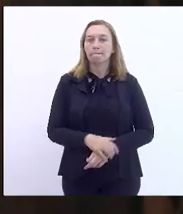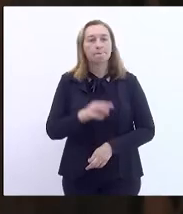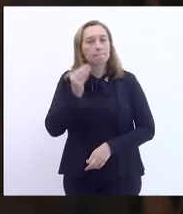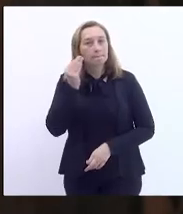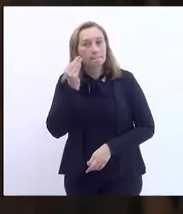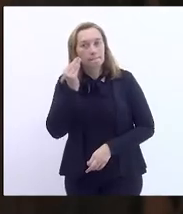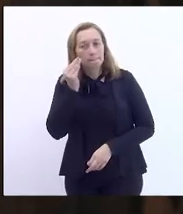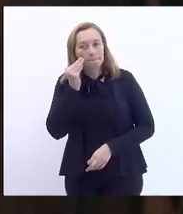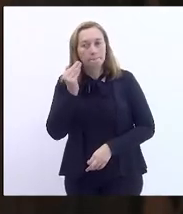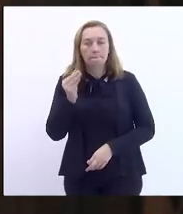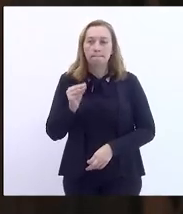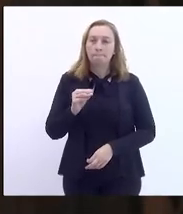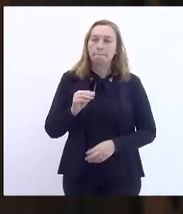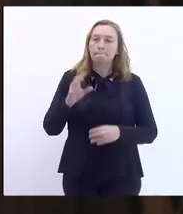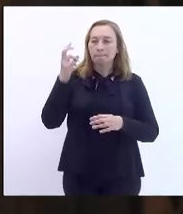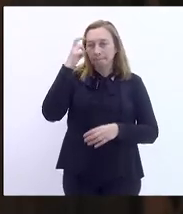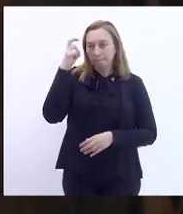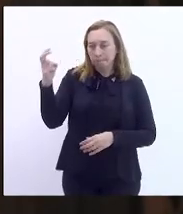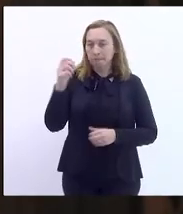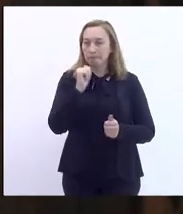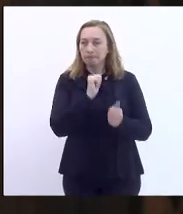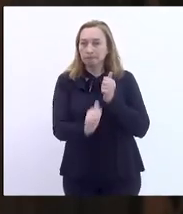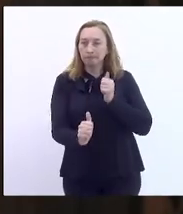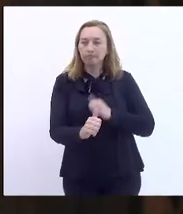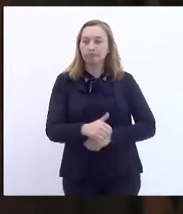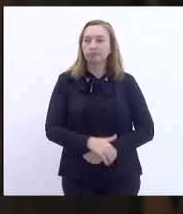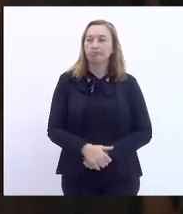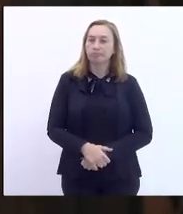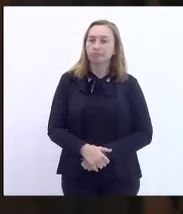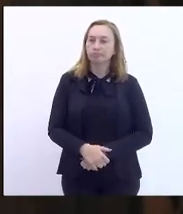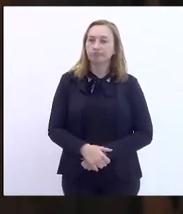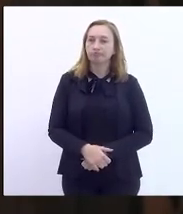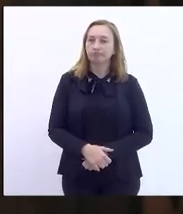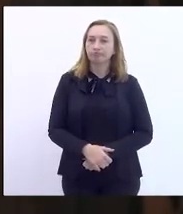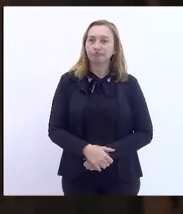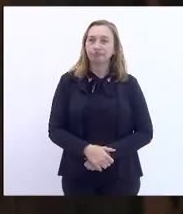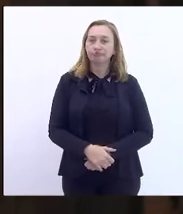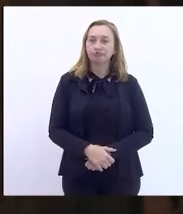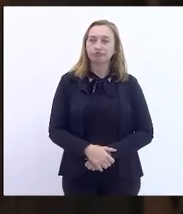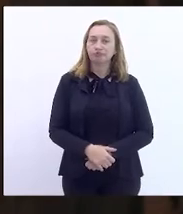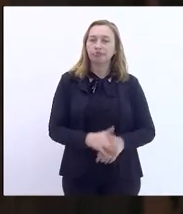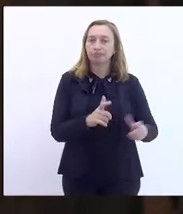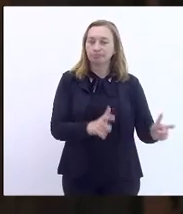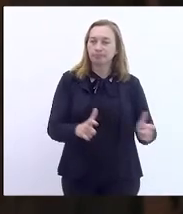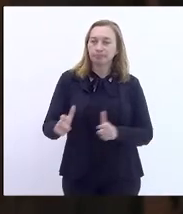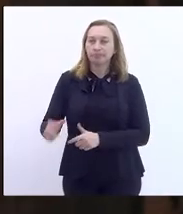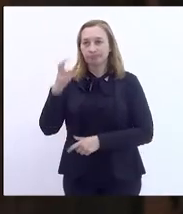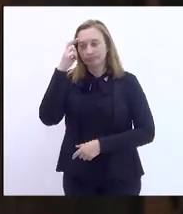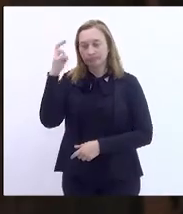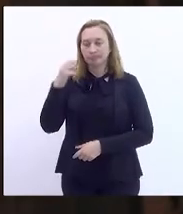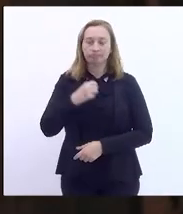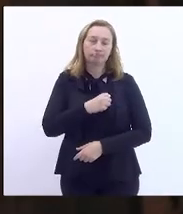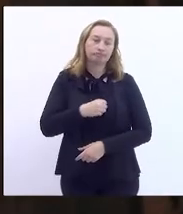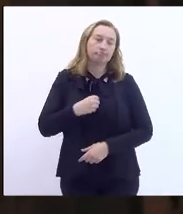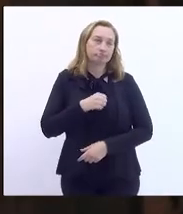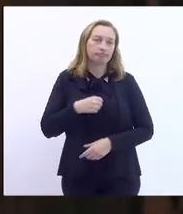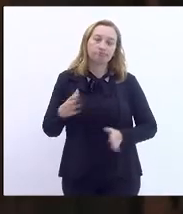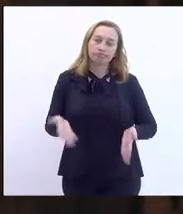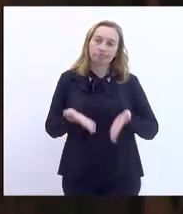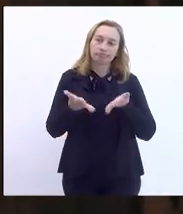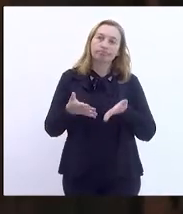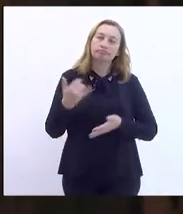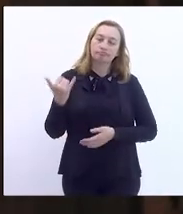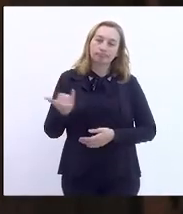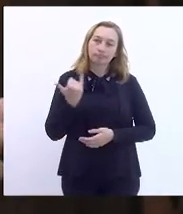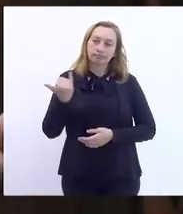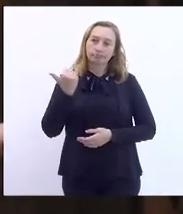oportunidades de cultura e Esporte os pontos de Cultura saudades deles quer uma iniciativa